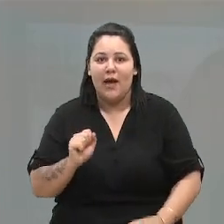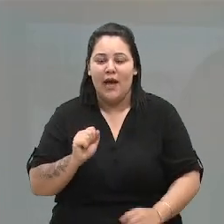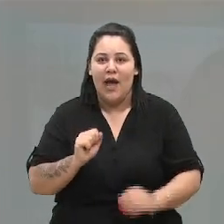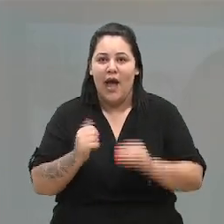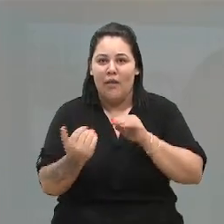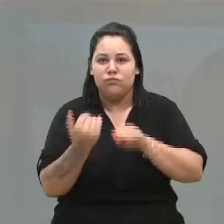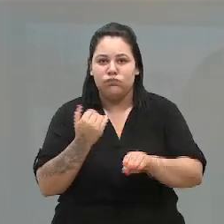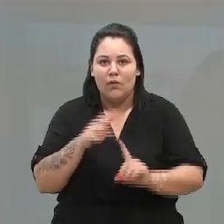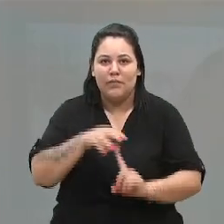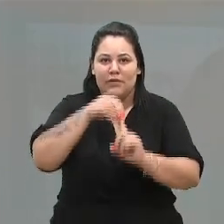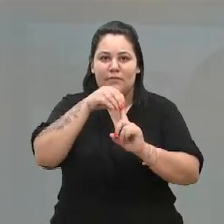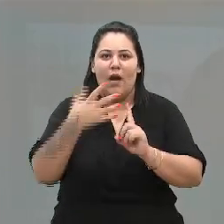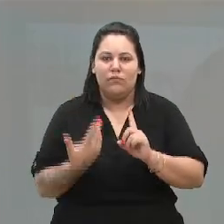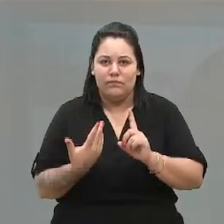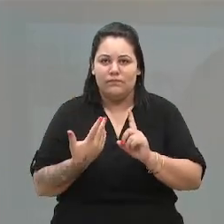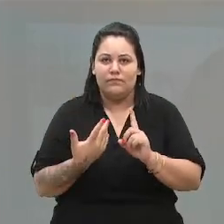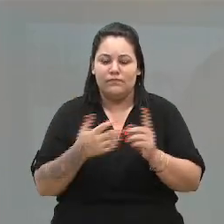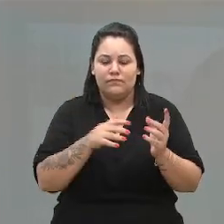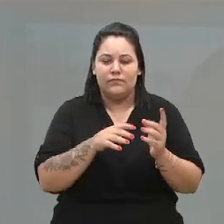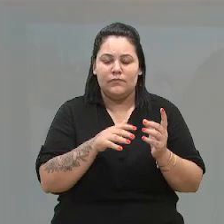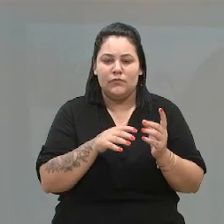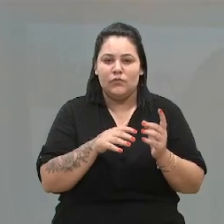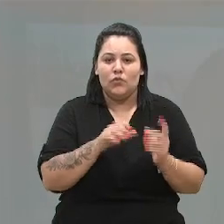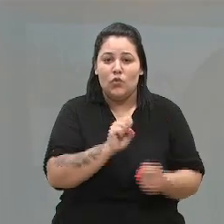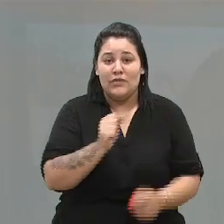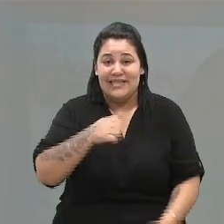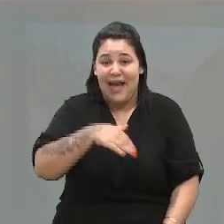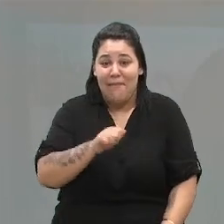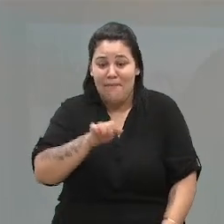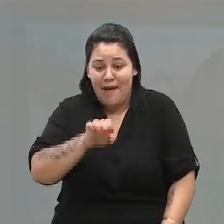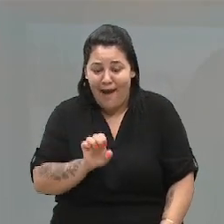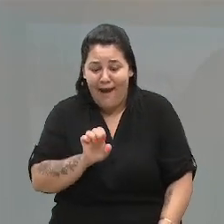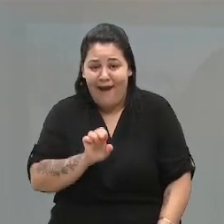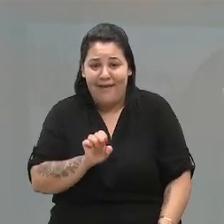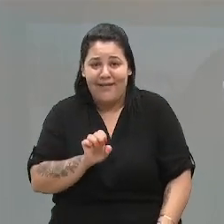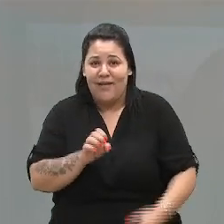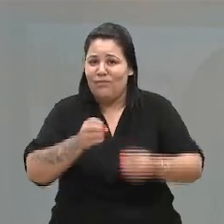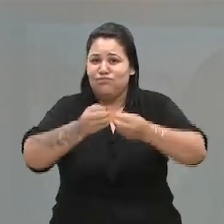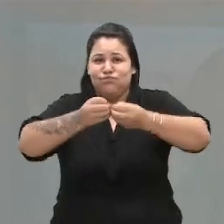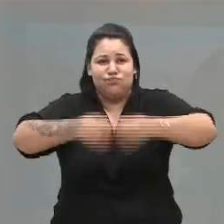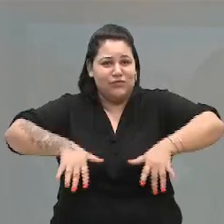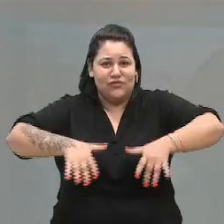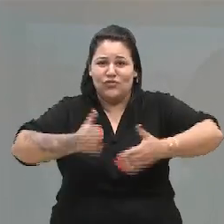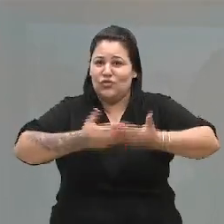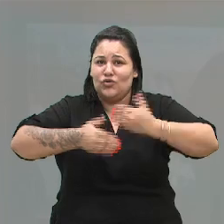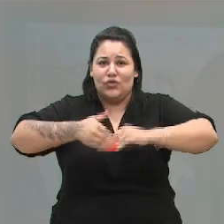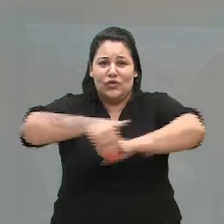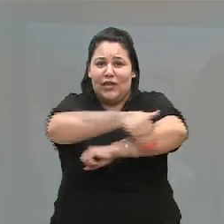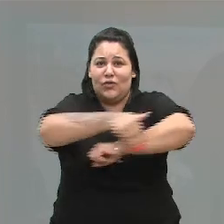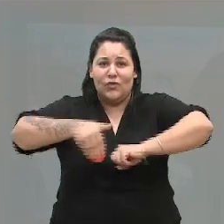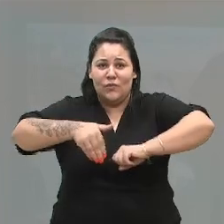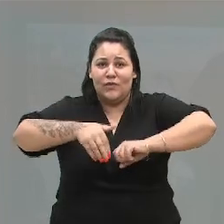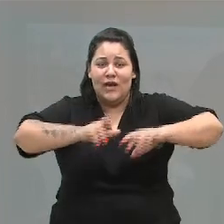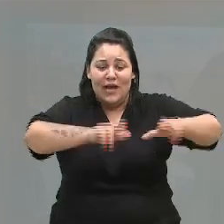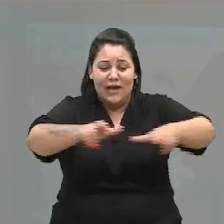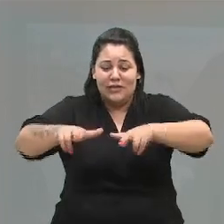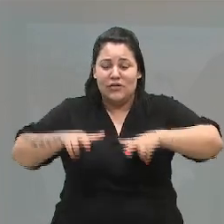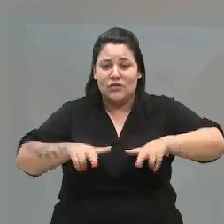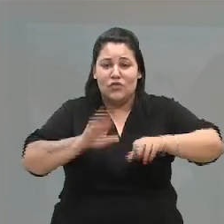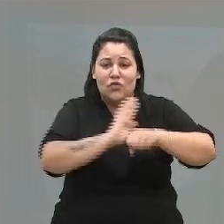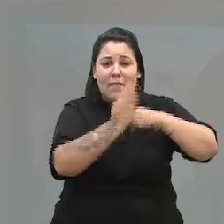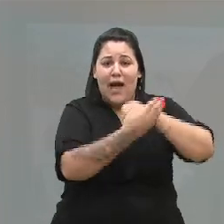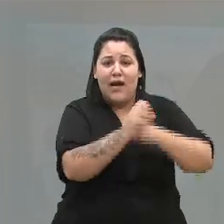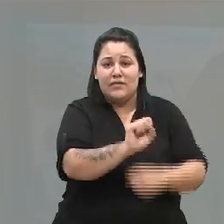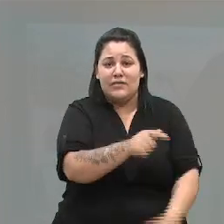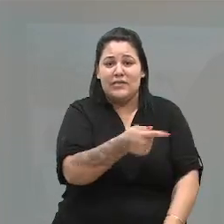a Codeca, o SAMAI, deixou a rua totalmente danificada. A região do São José, ainda o prefeito deu essa